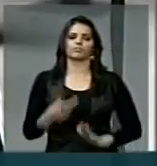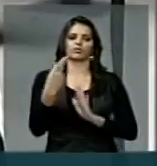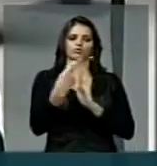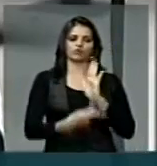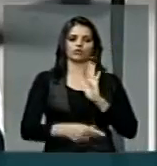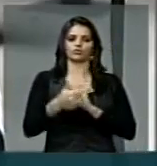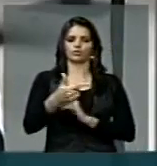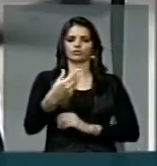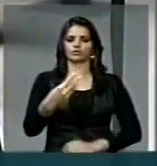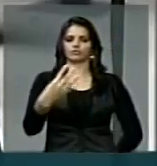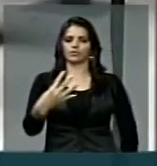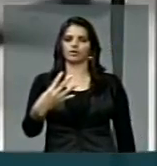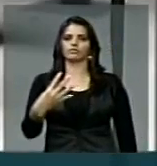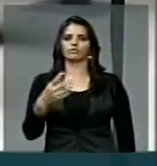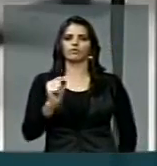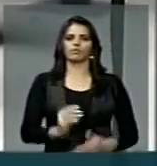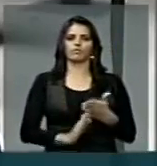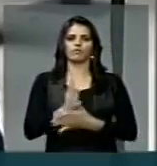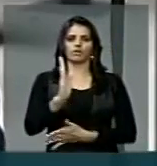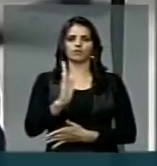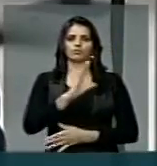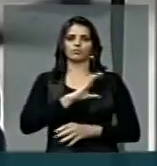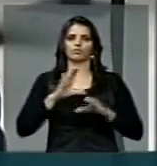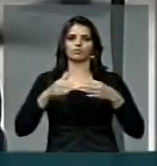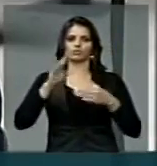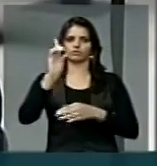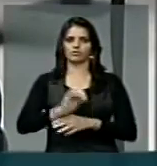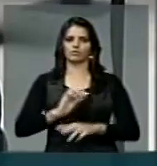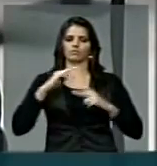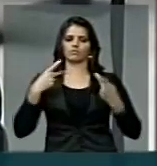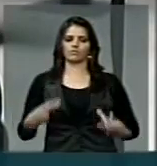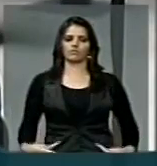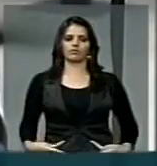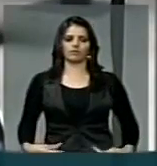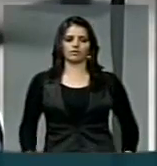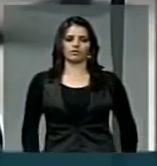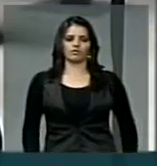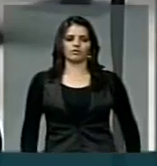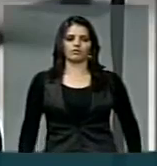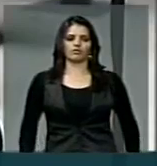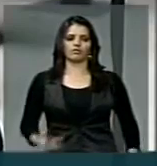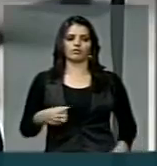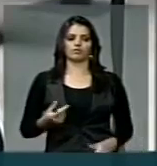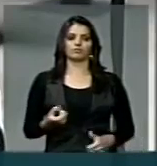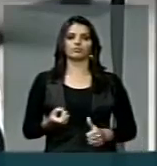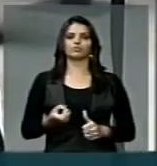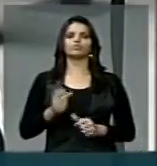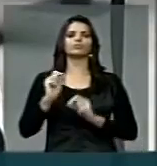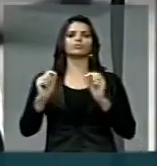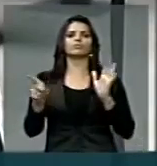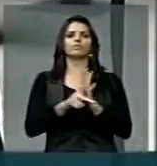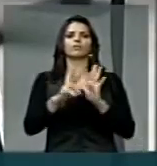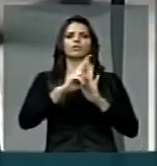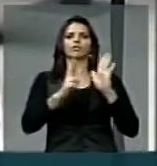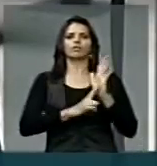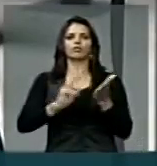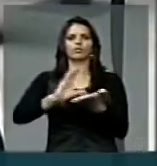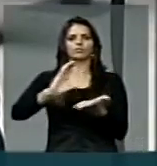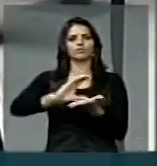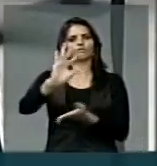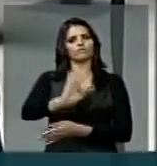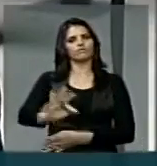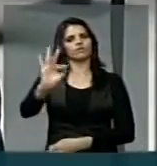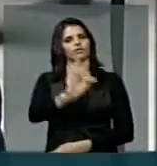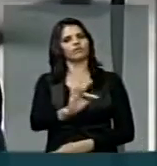projeto 234, que foi aprovado na Comissão de Direitos Humanos, que susta uma resolução do Conselho